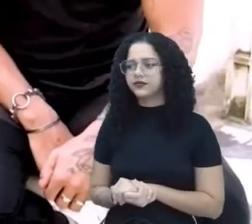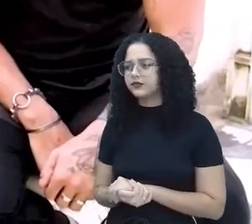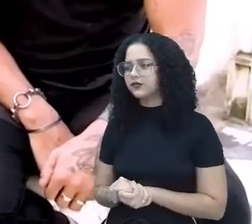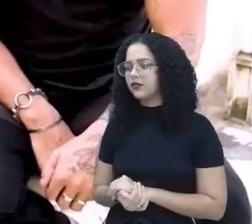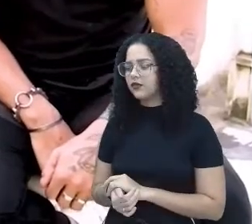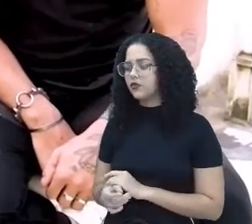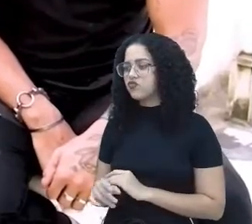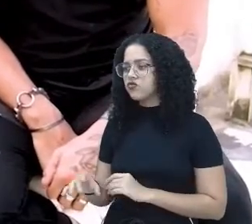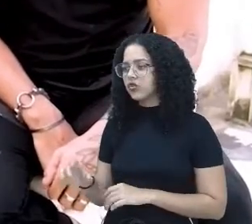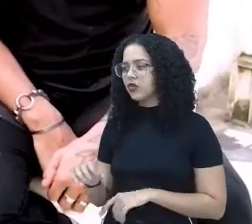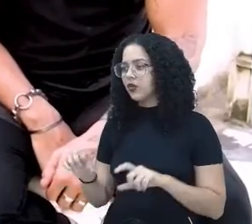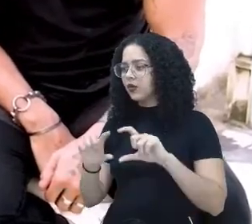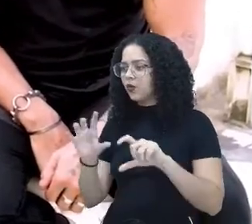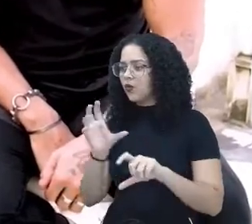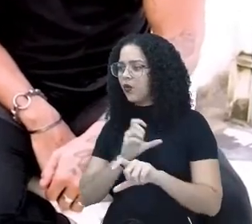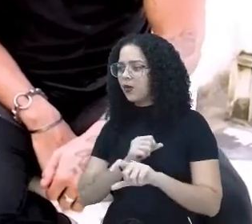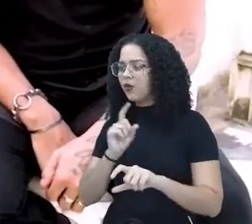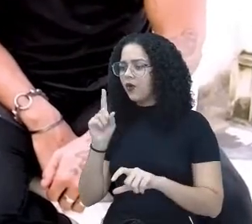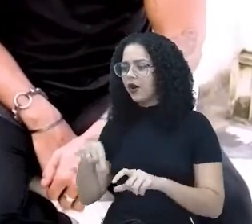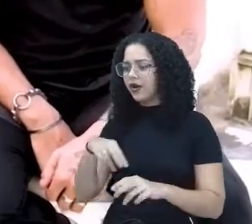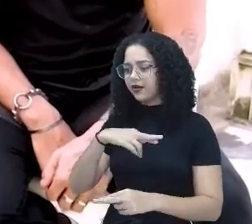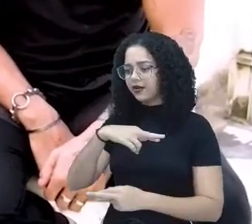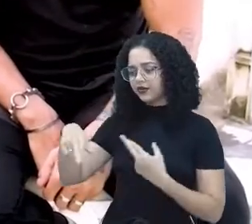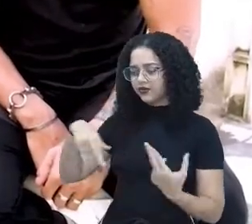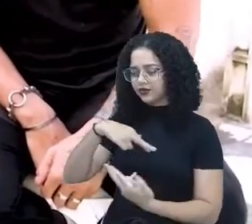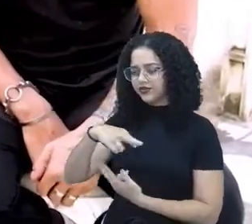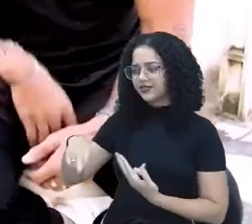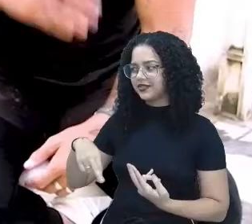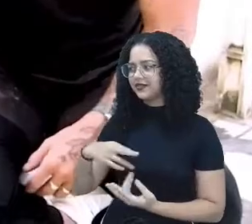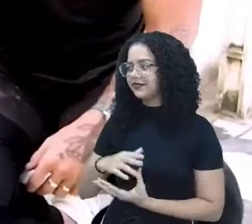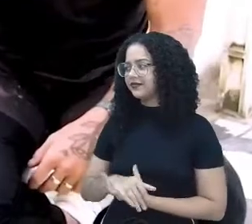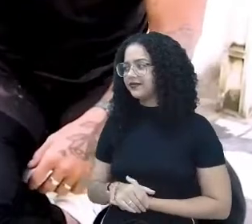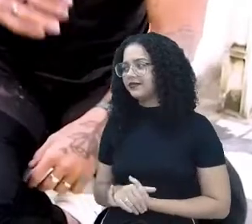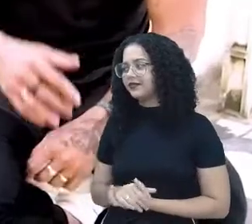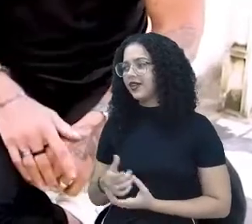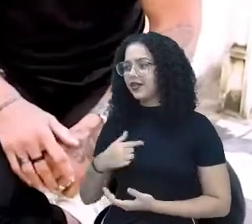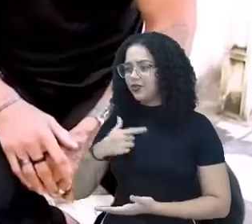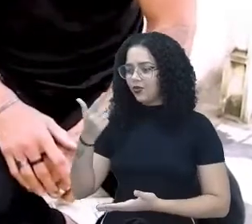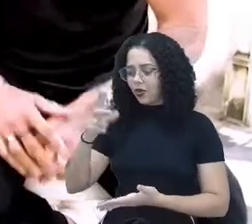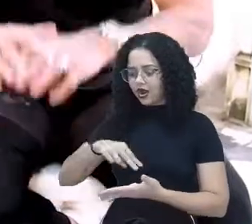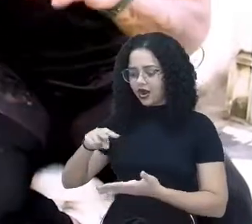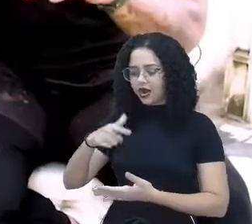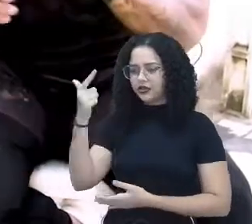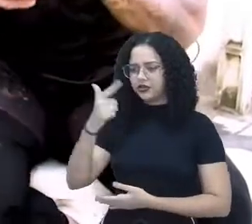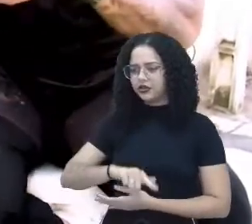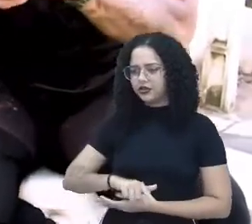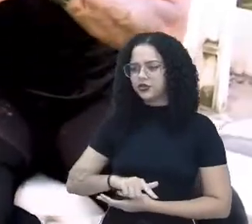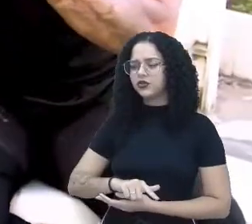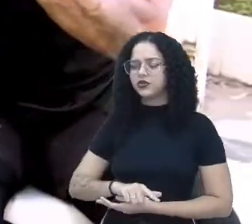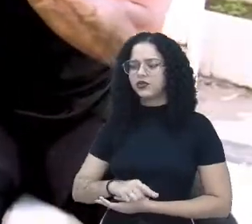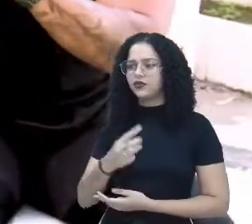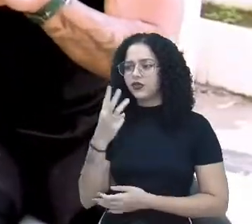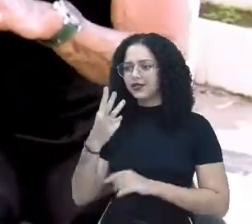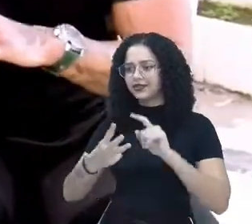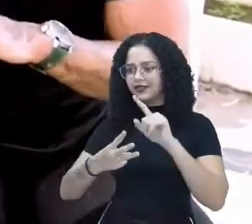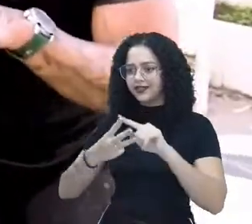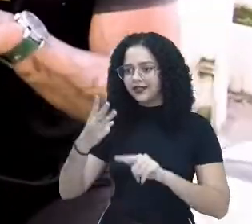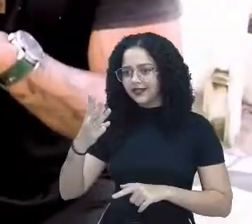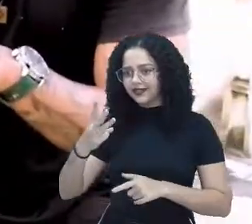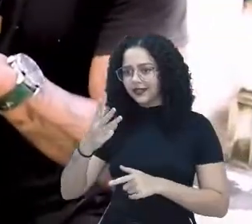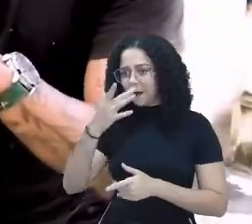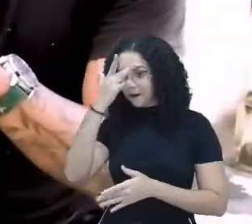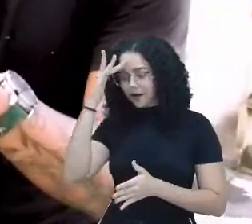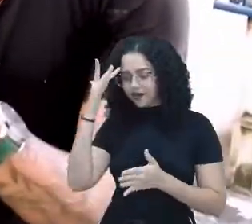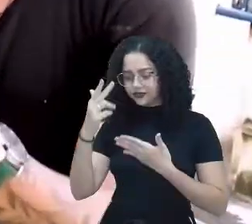O Amor é a Única Revolução. De quem é? Eu tô relendo ele. Ele é o nome de três